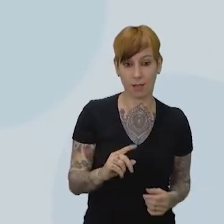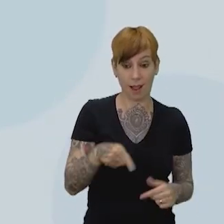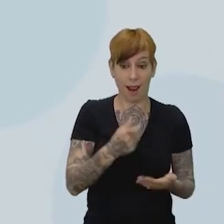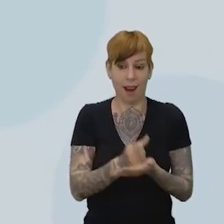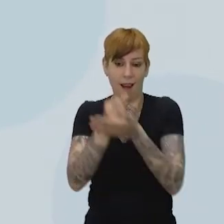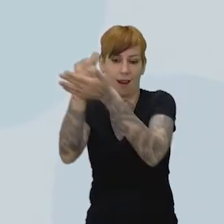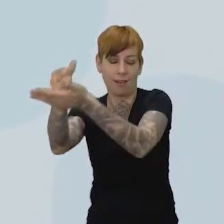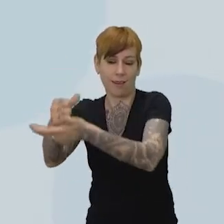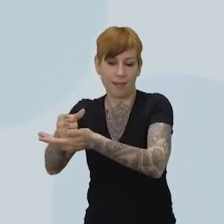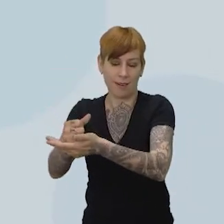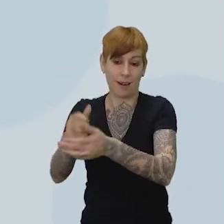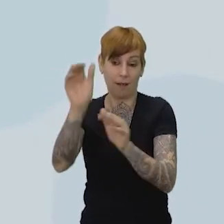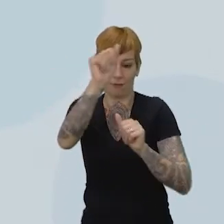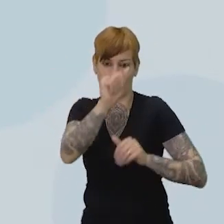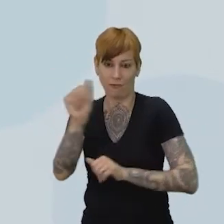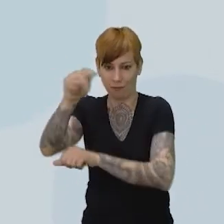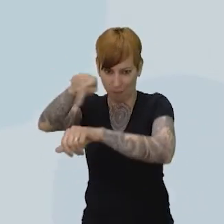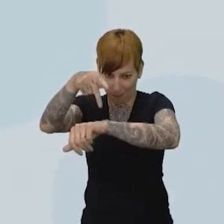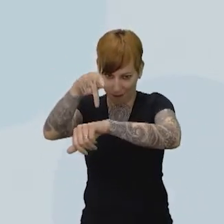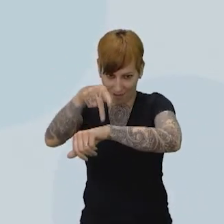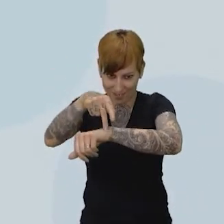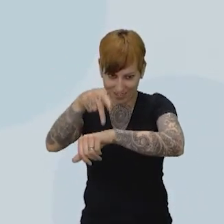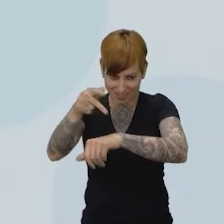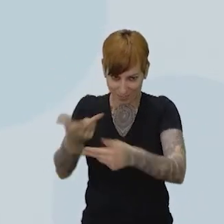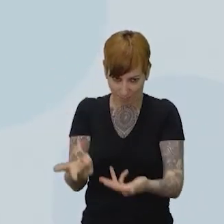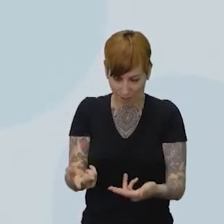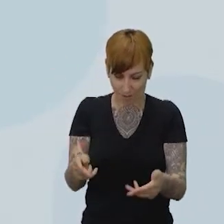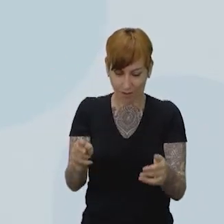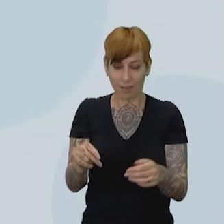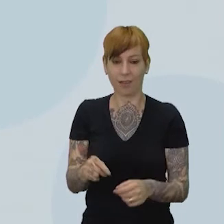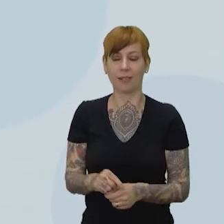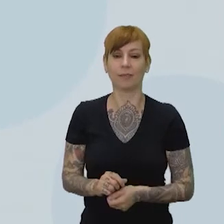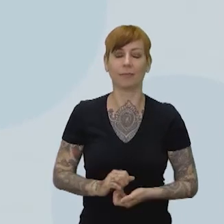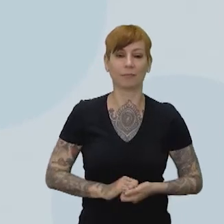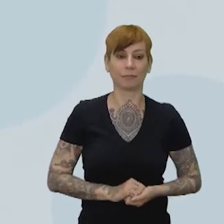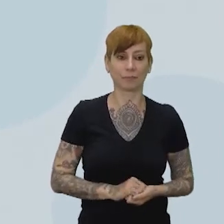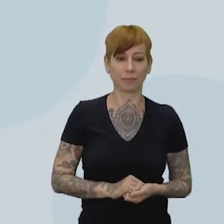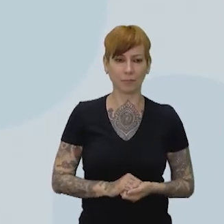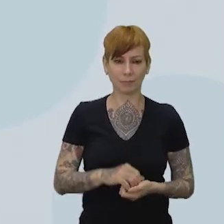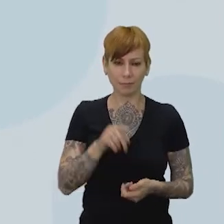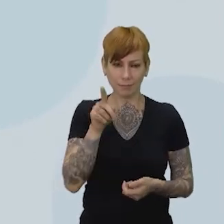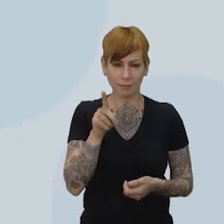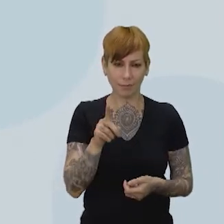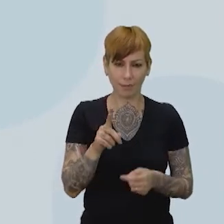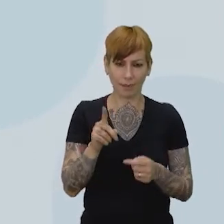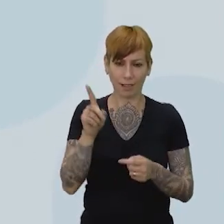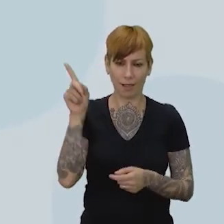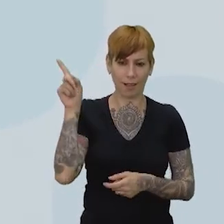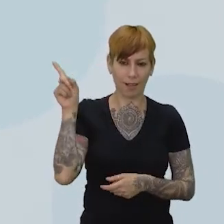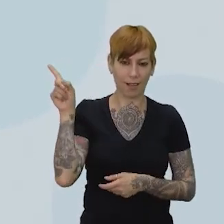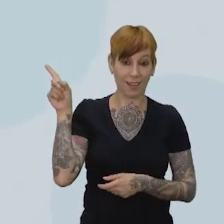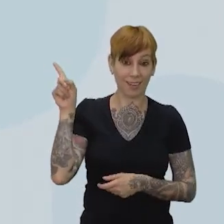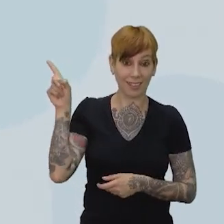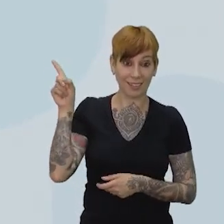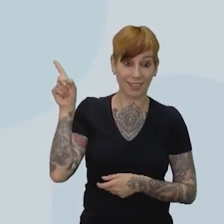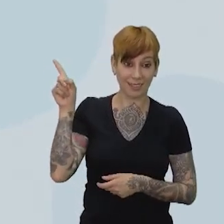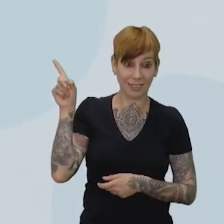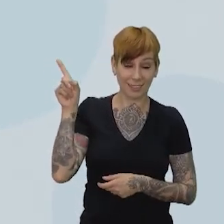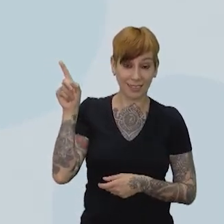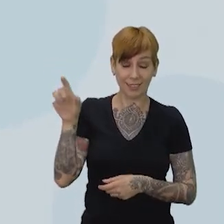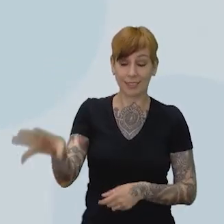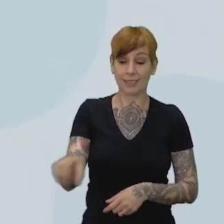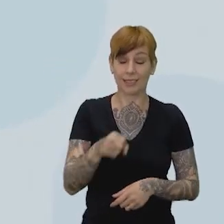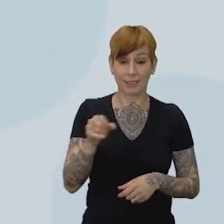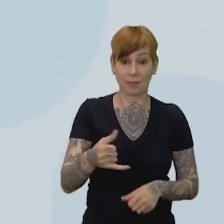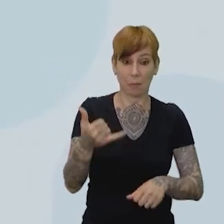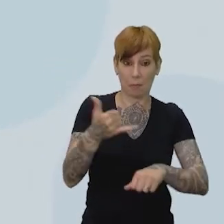dos nativos. Né? A gente tem aqui a mita e o repartimento, que está ligado à extração de minérios,